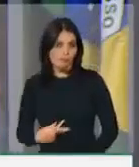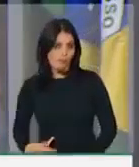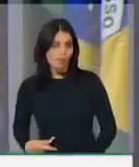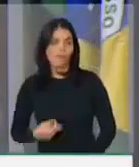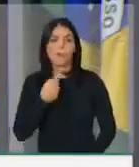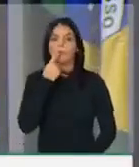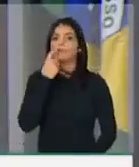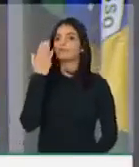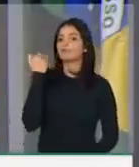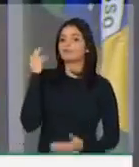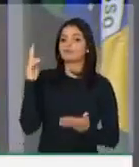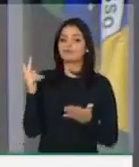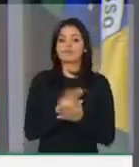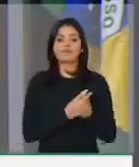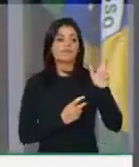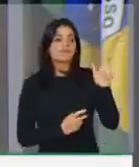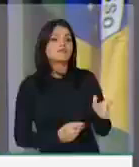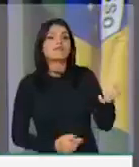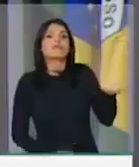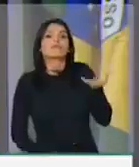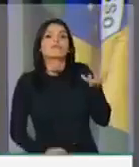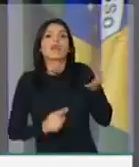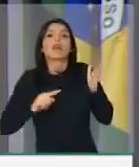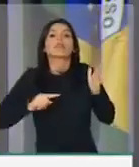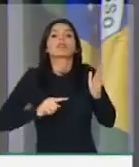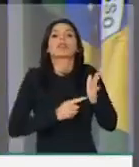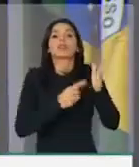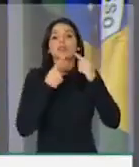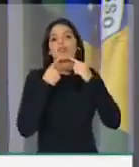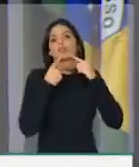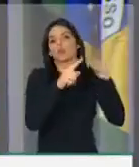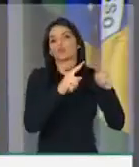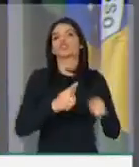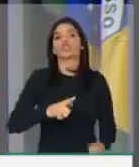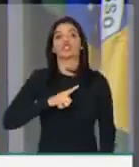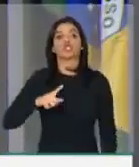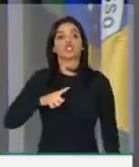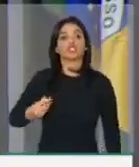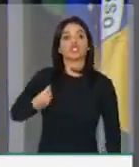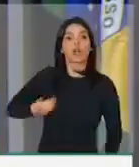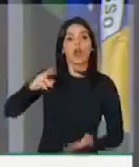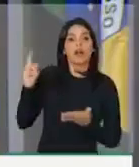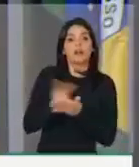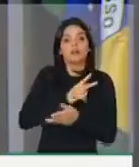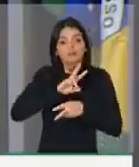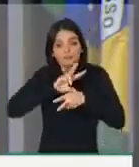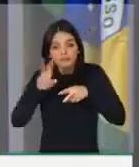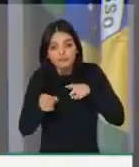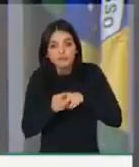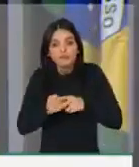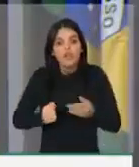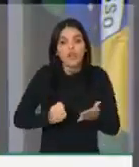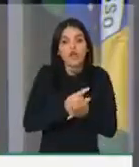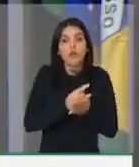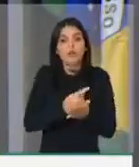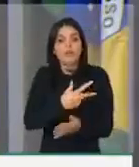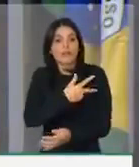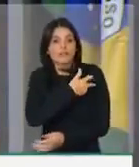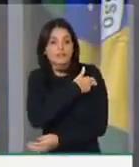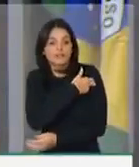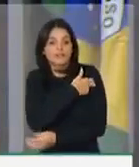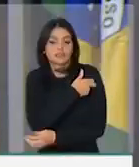recentemente quis fazer uma denúncia de que havia casos de corrupção na compra de vacinas